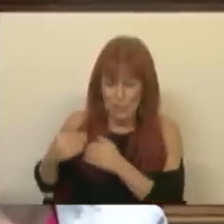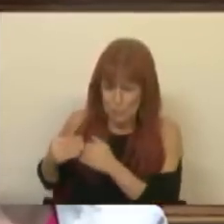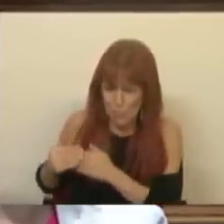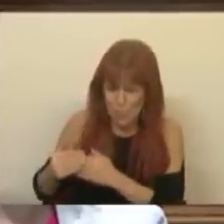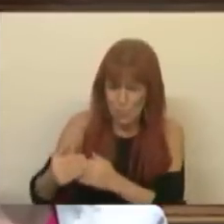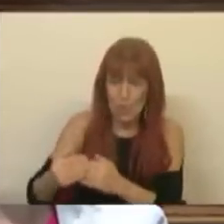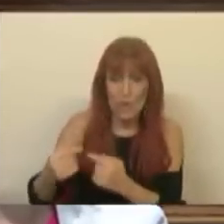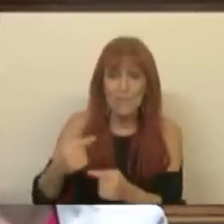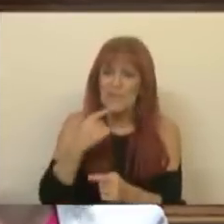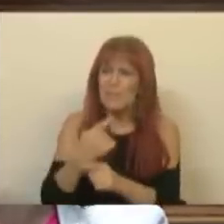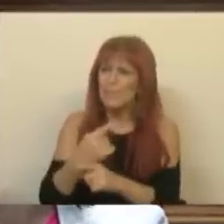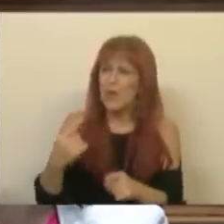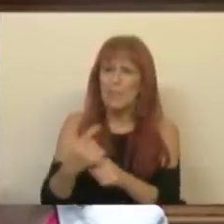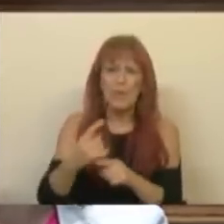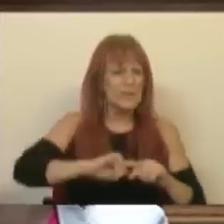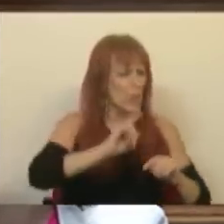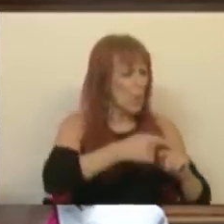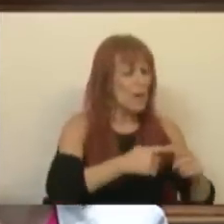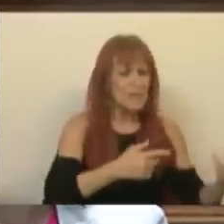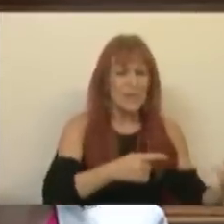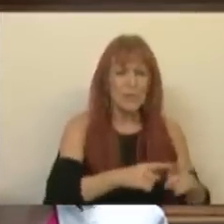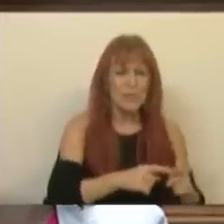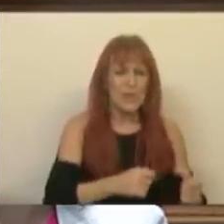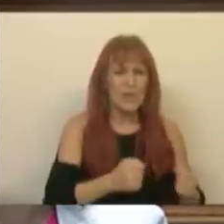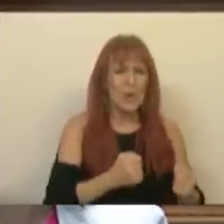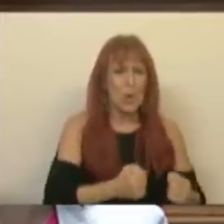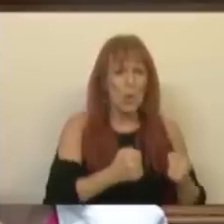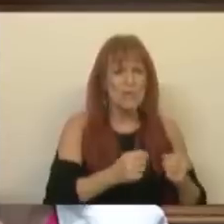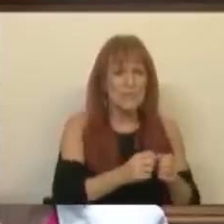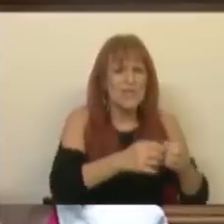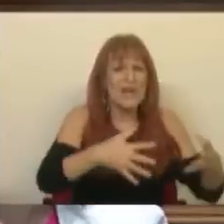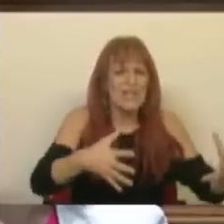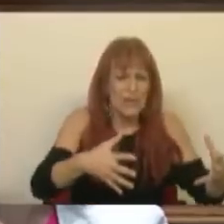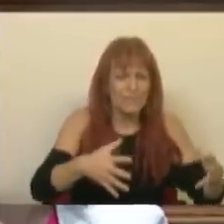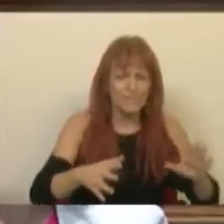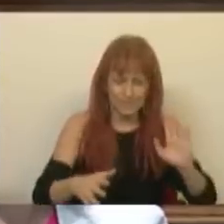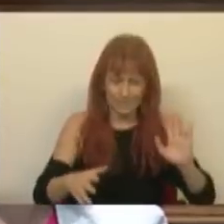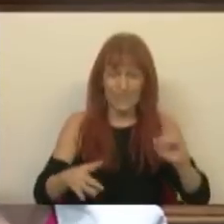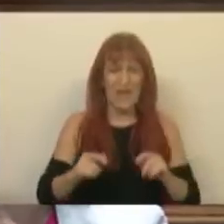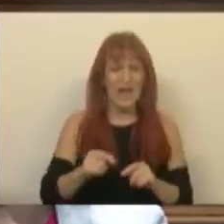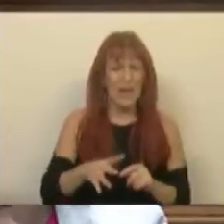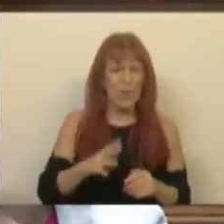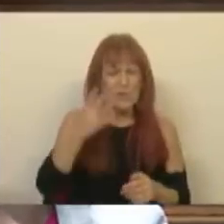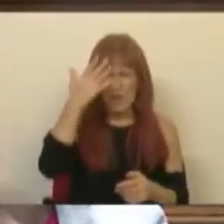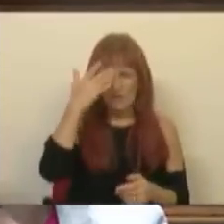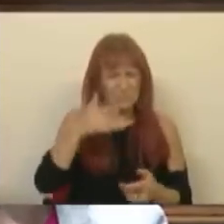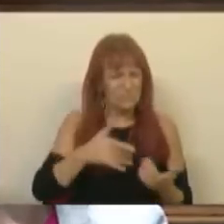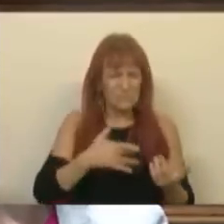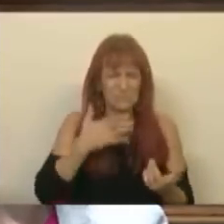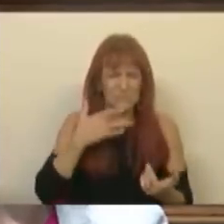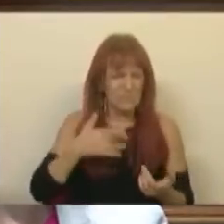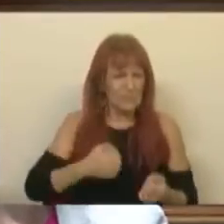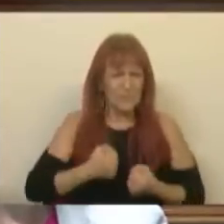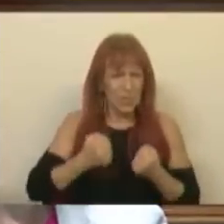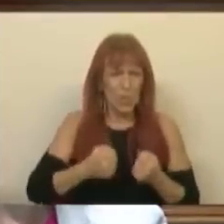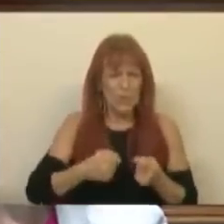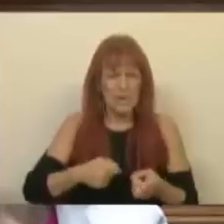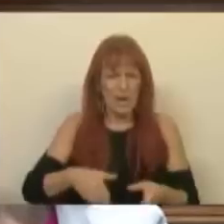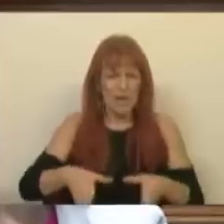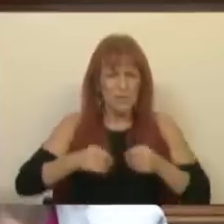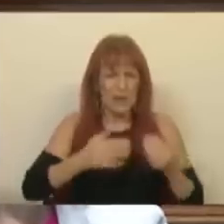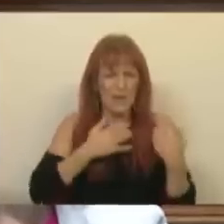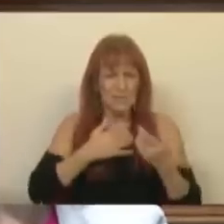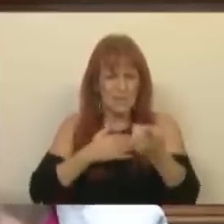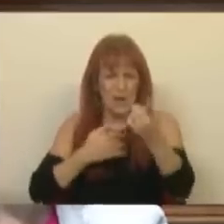para justificar os anos em que efetivamente conseguirmos crescer a sua incapacidade assumir responsabilidade